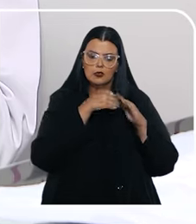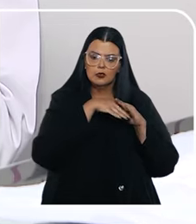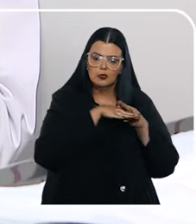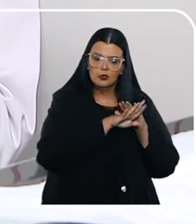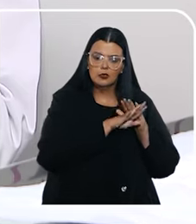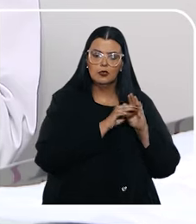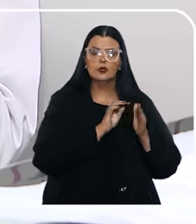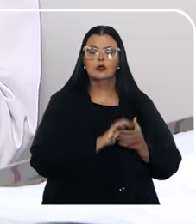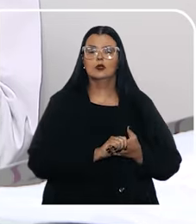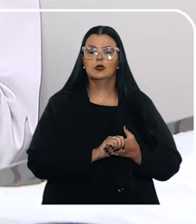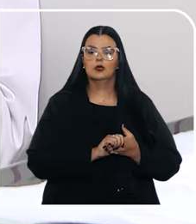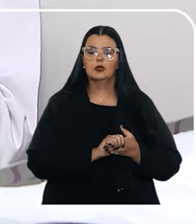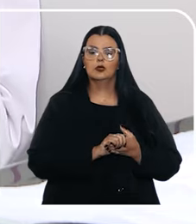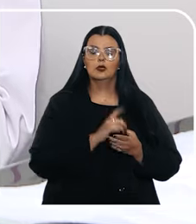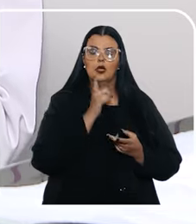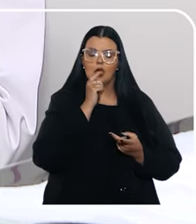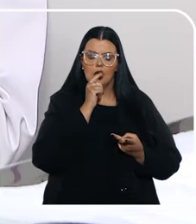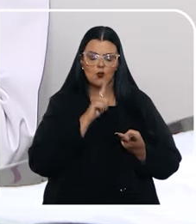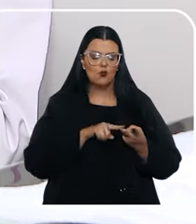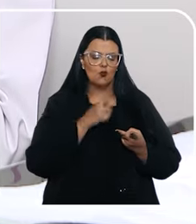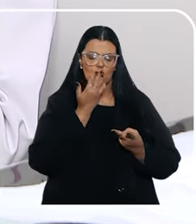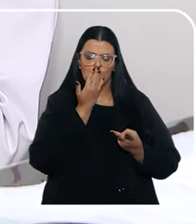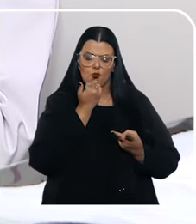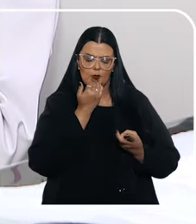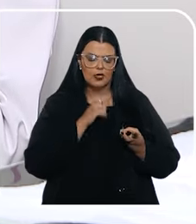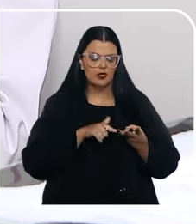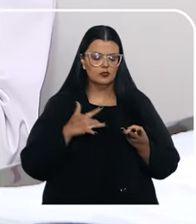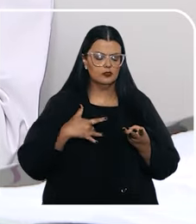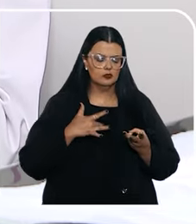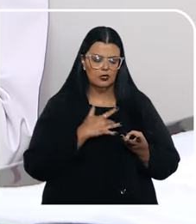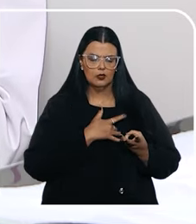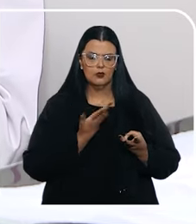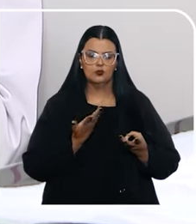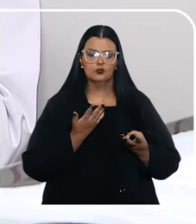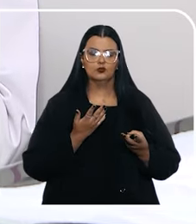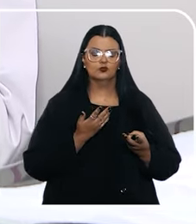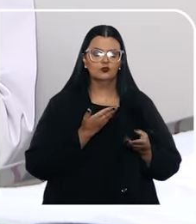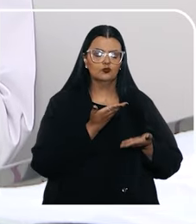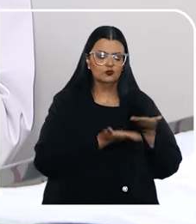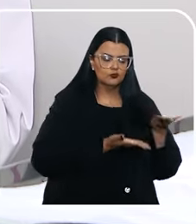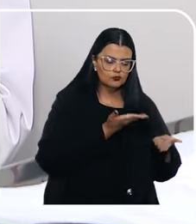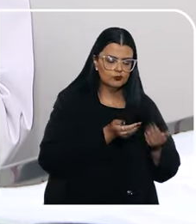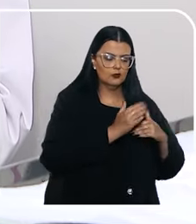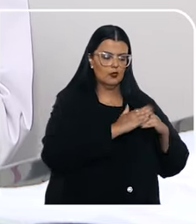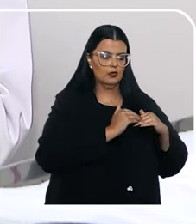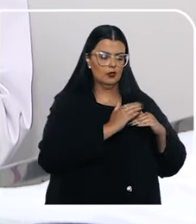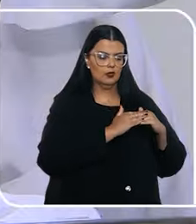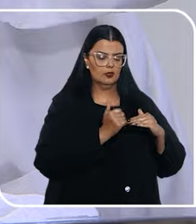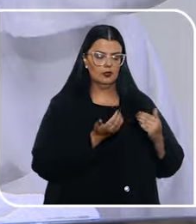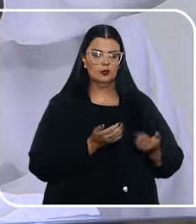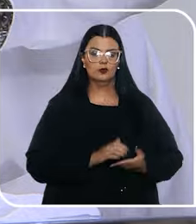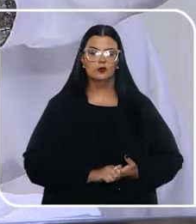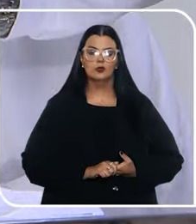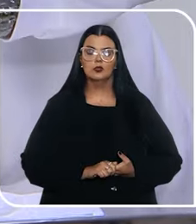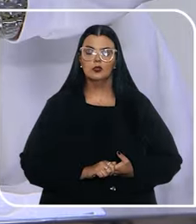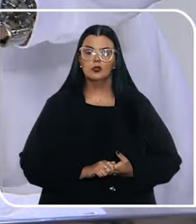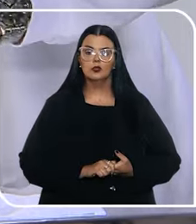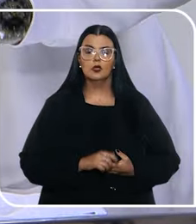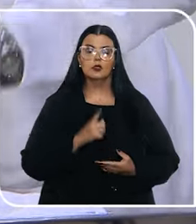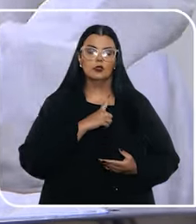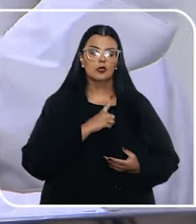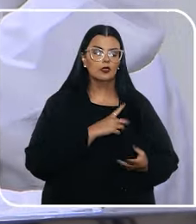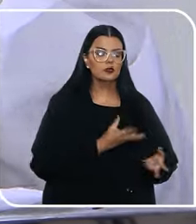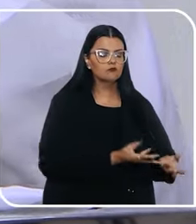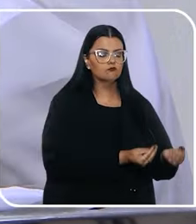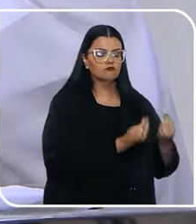casa, que nós vamos caçar, oferecer água, comida, saúde, bem-estar e muito carinho. E em